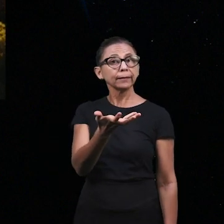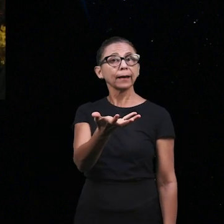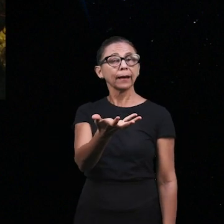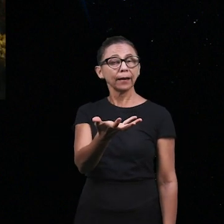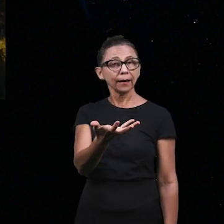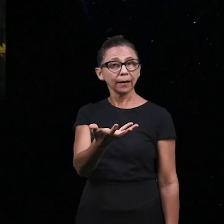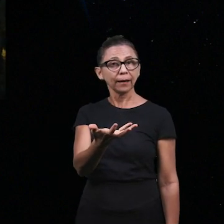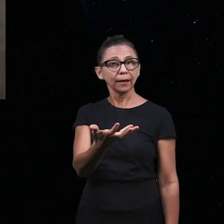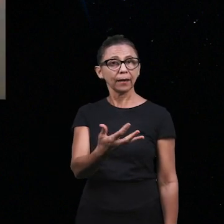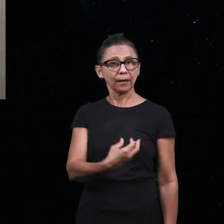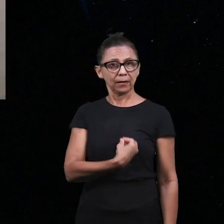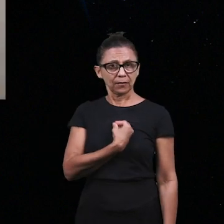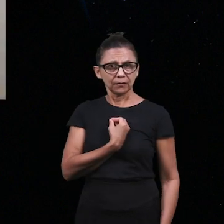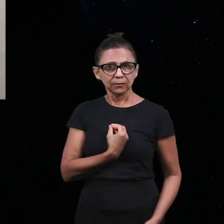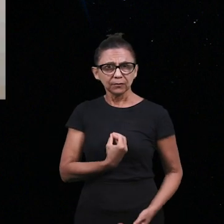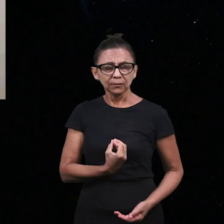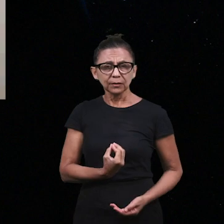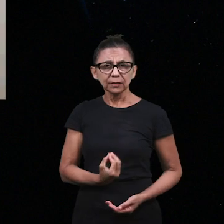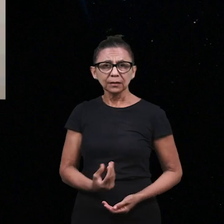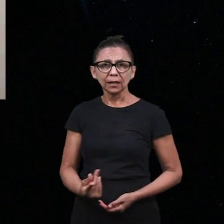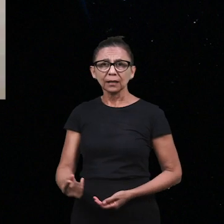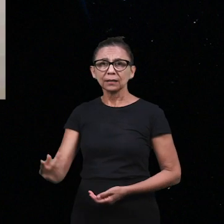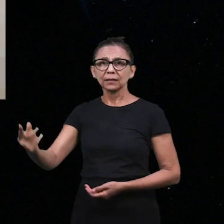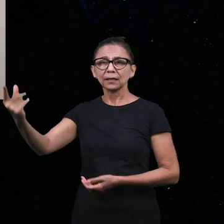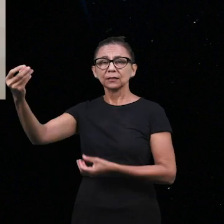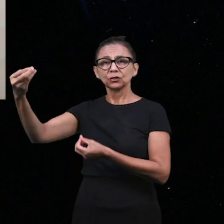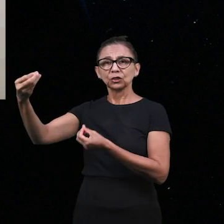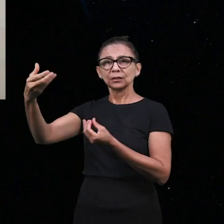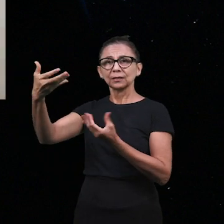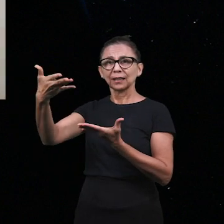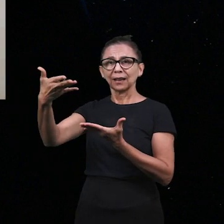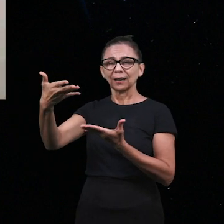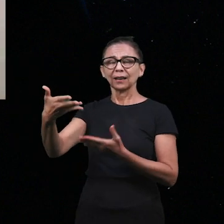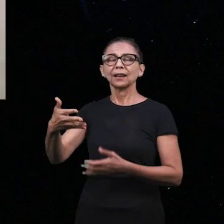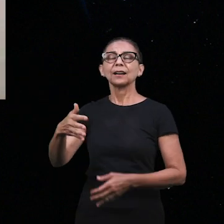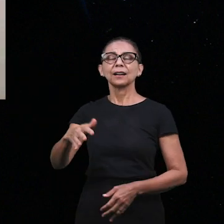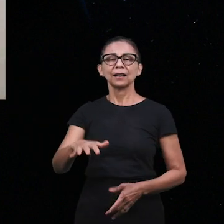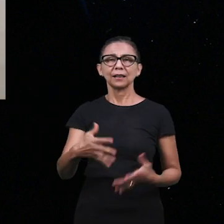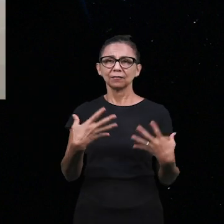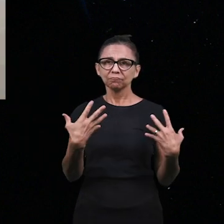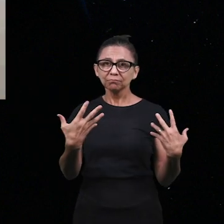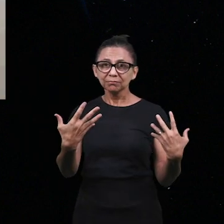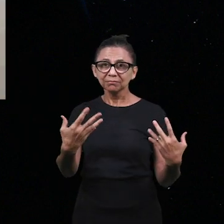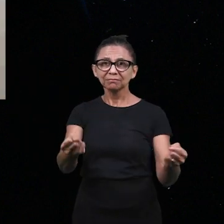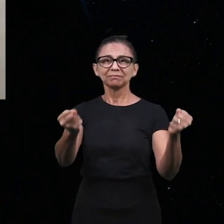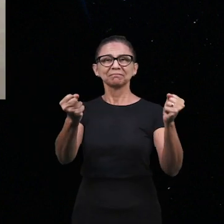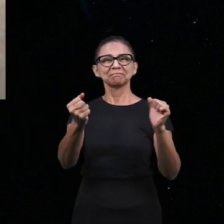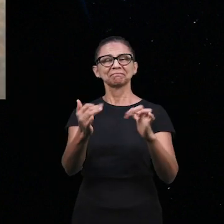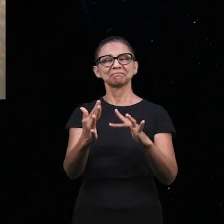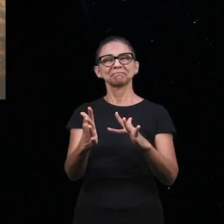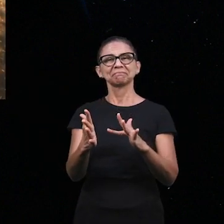vida te dar. Venha Jesus.